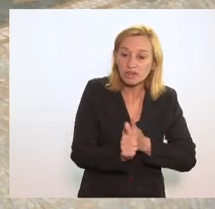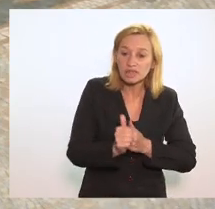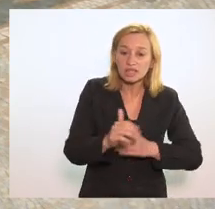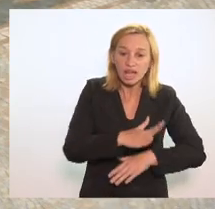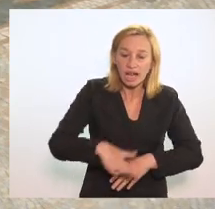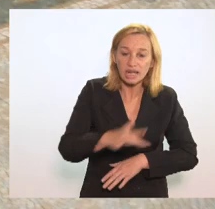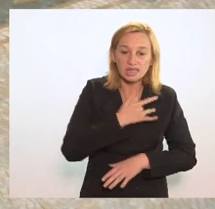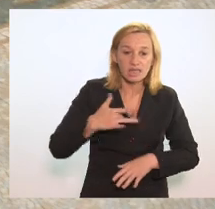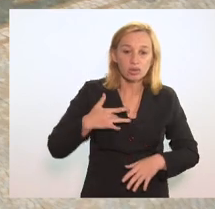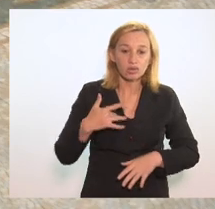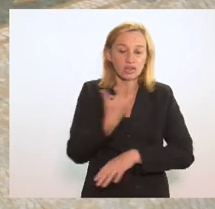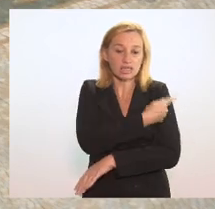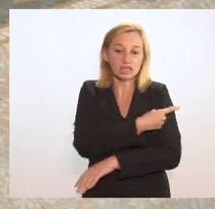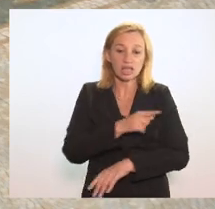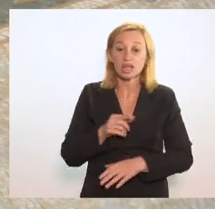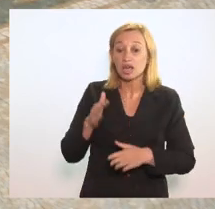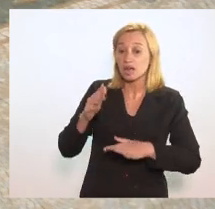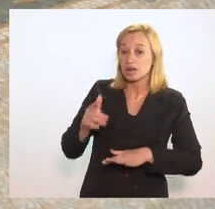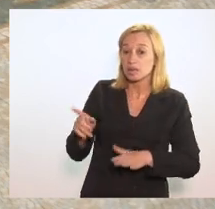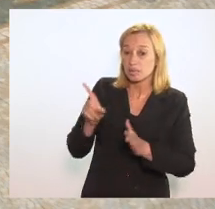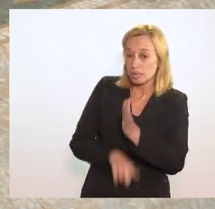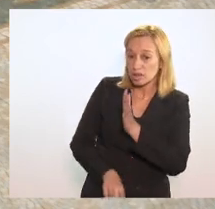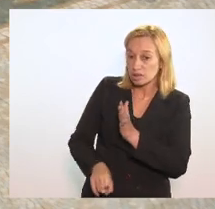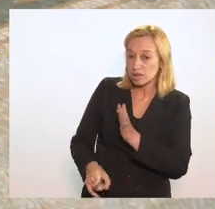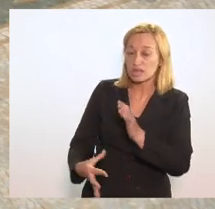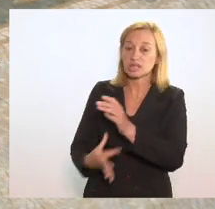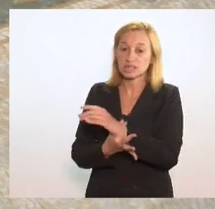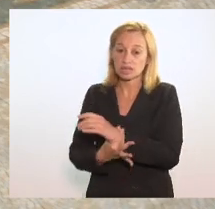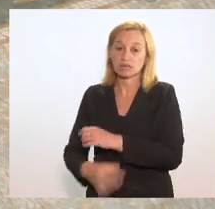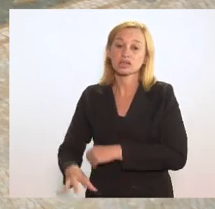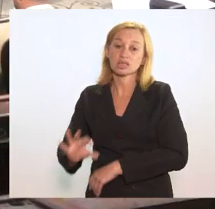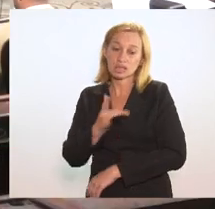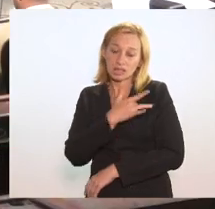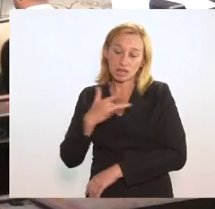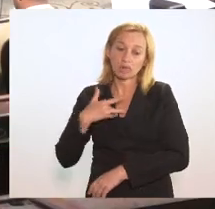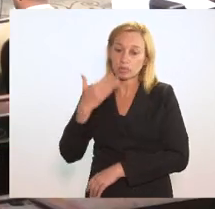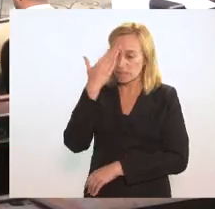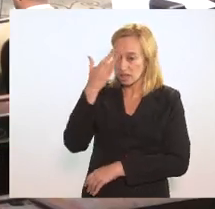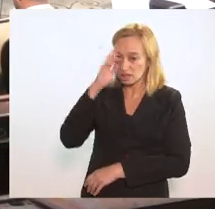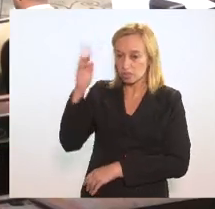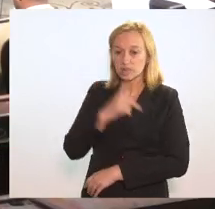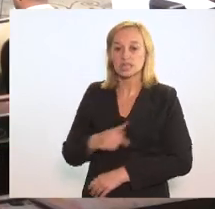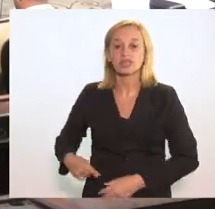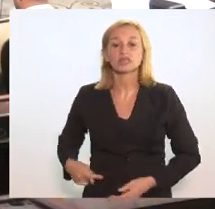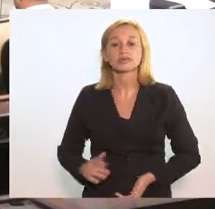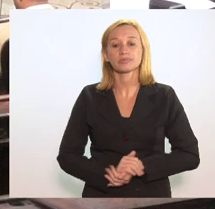foi vacinado, menos os profissionais da segurança da saúde. Obrigado, presidente.